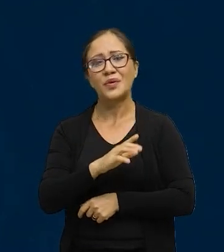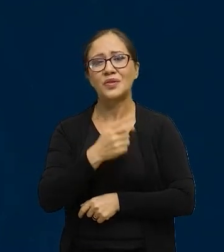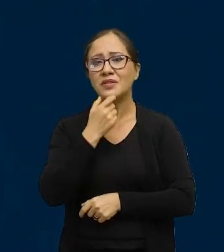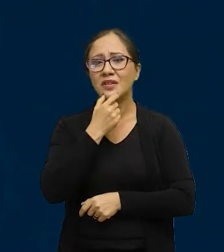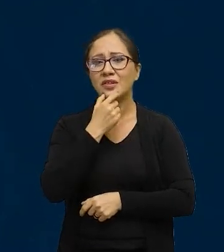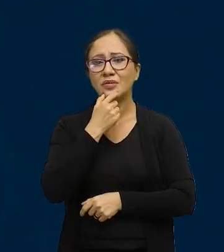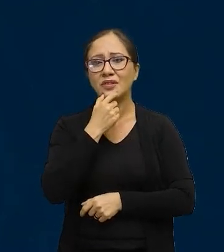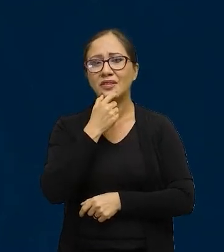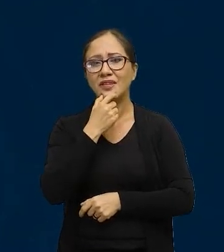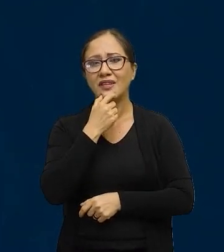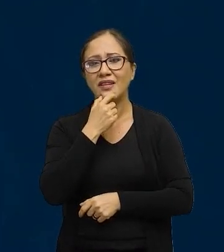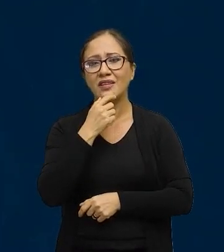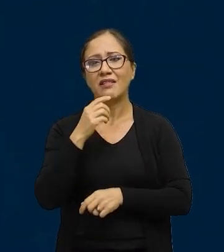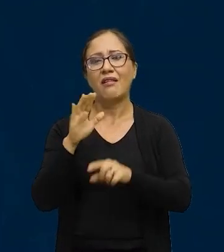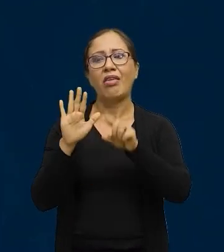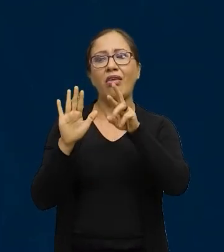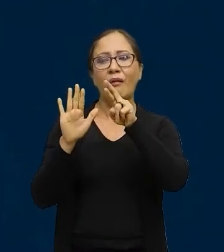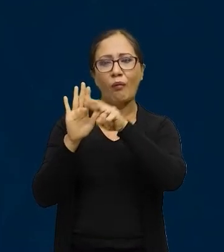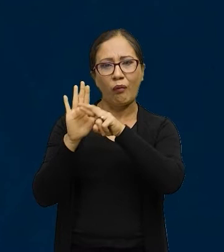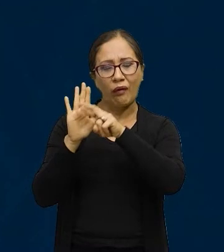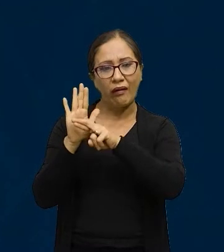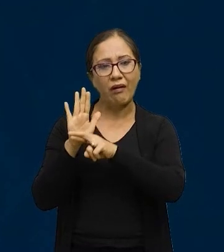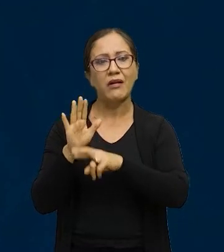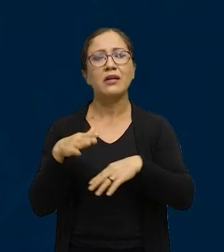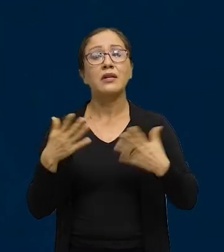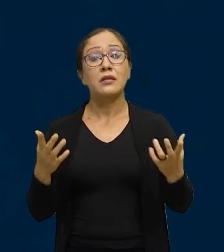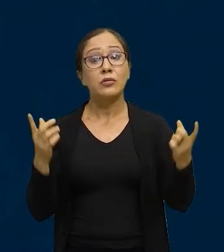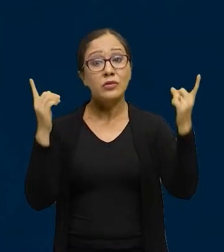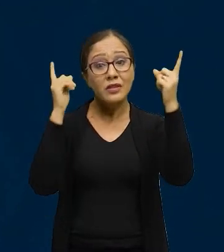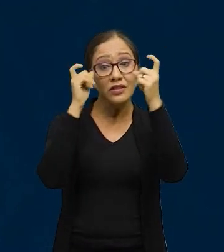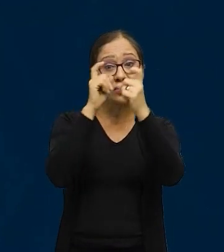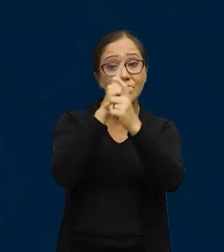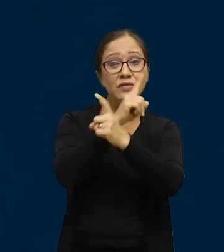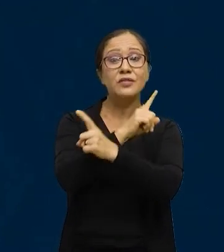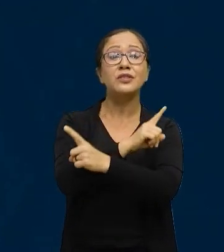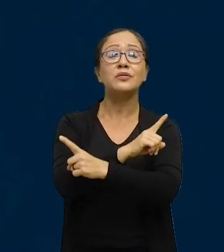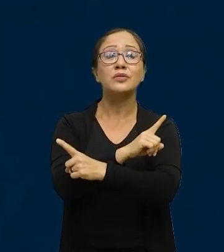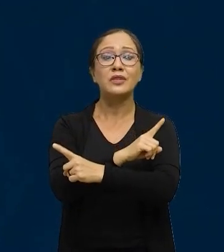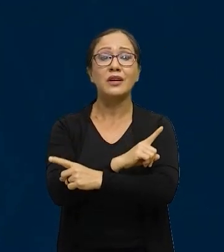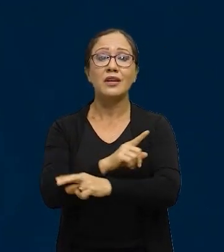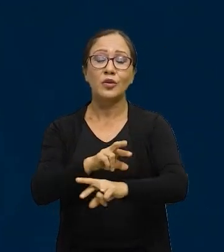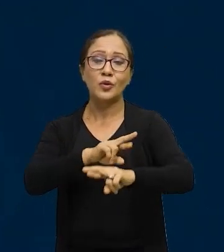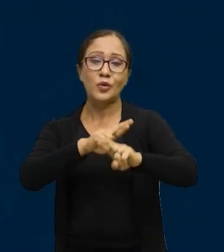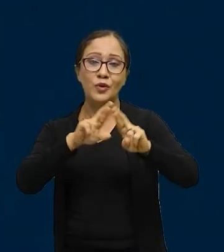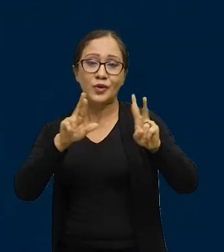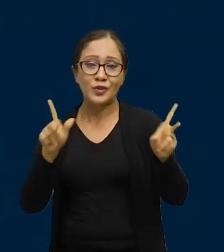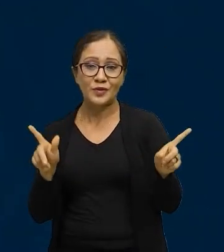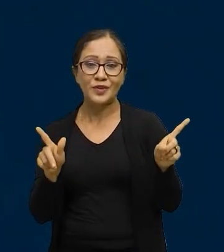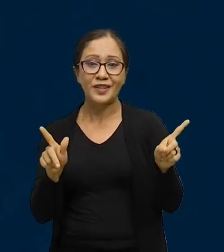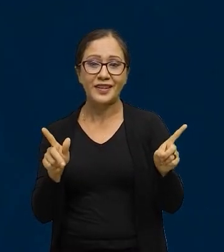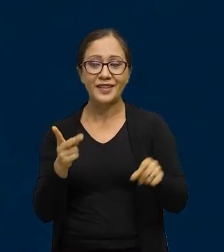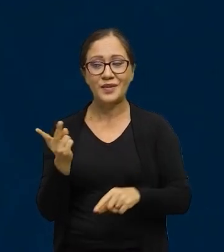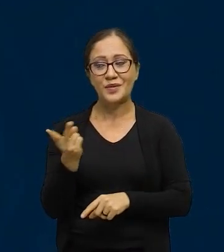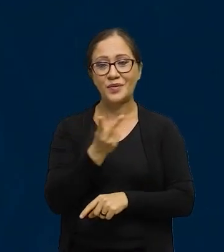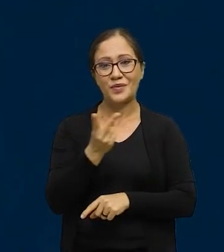pelo contrário. Houve uma dificuldade por conta das diferenças dos dois personagens. Então havia